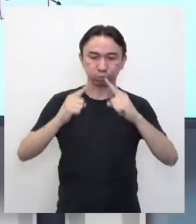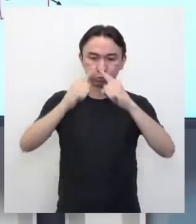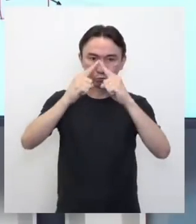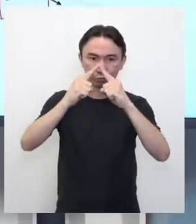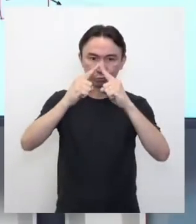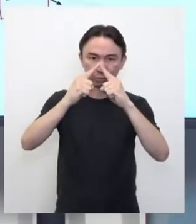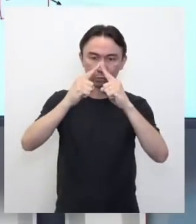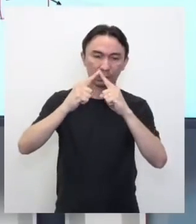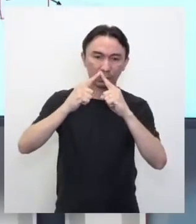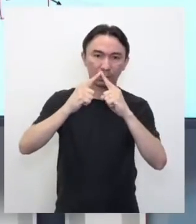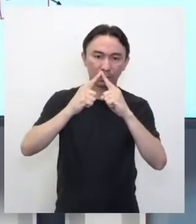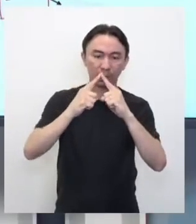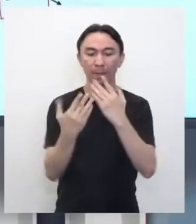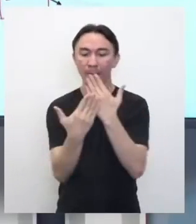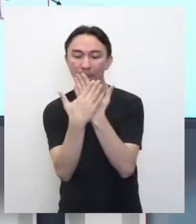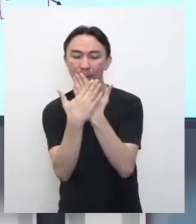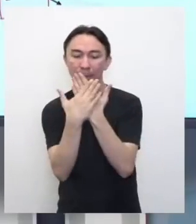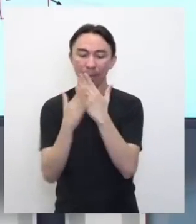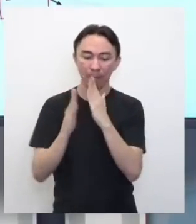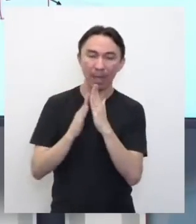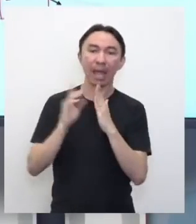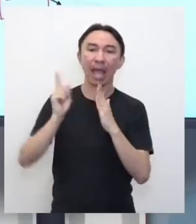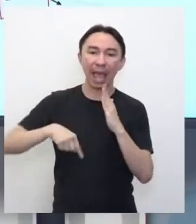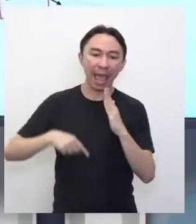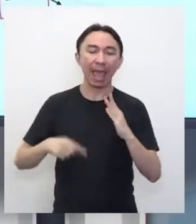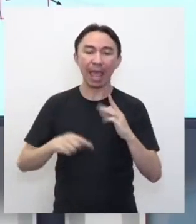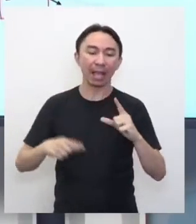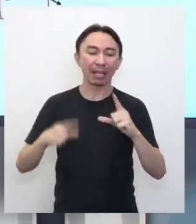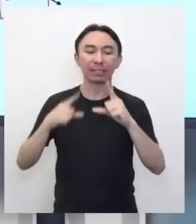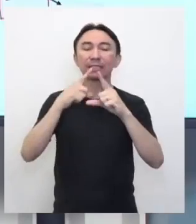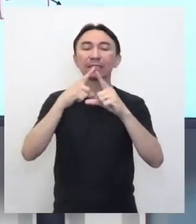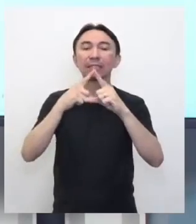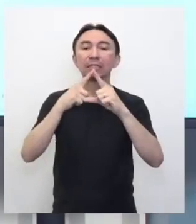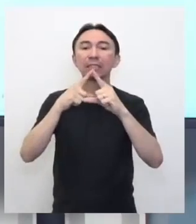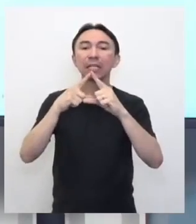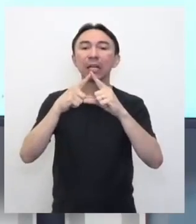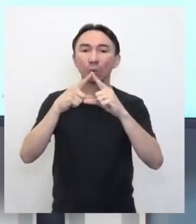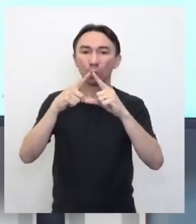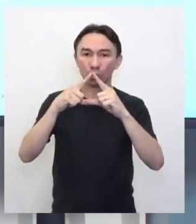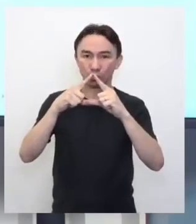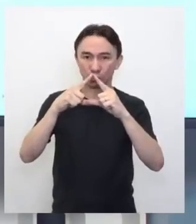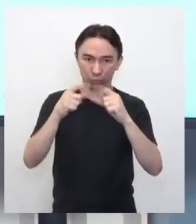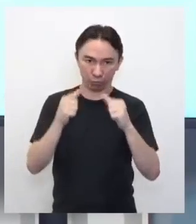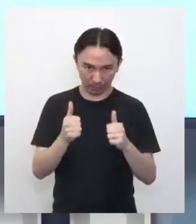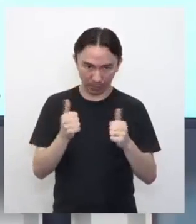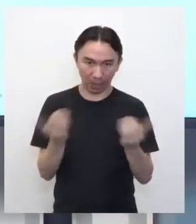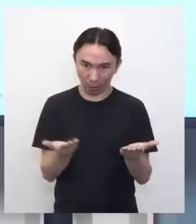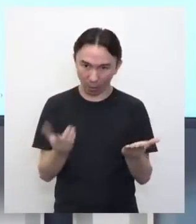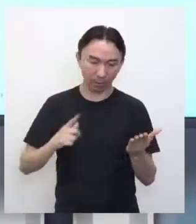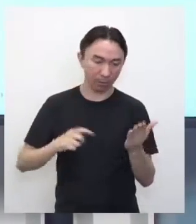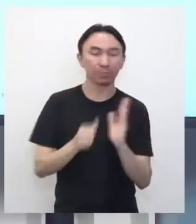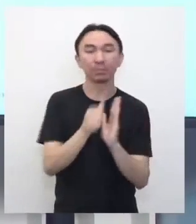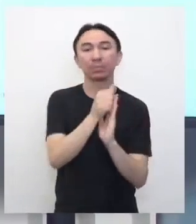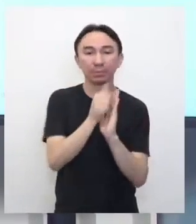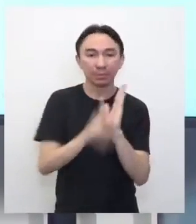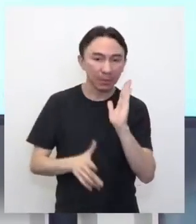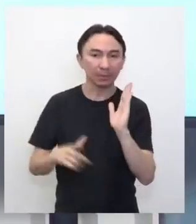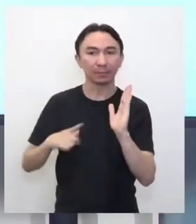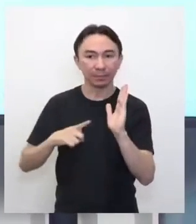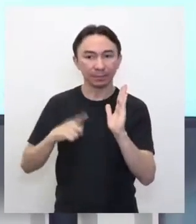Tá fácil? Vamos ver? Porque agora você tem uma atividade.